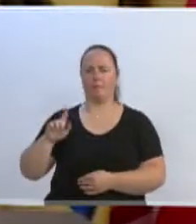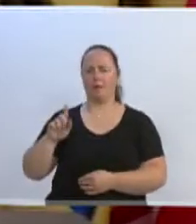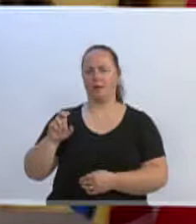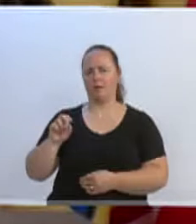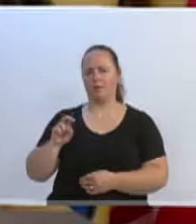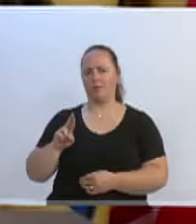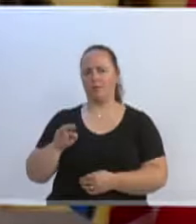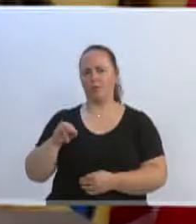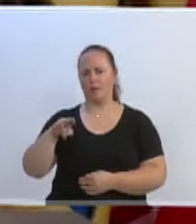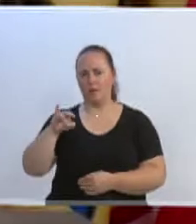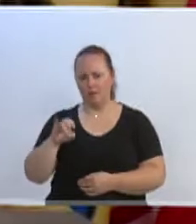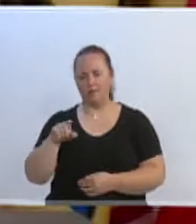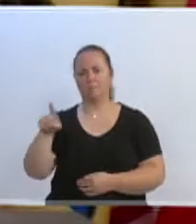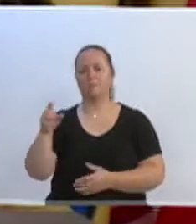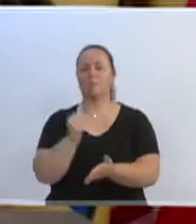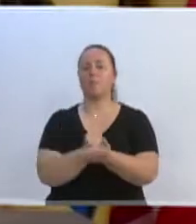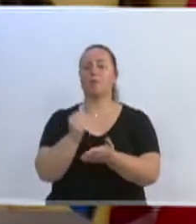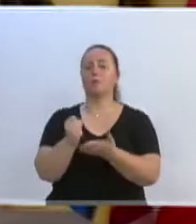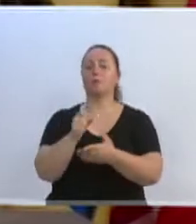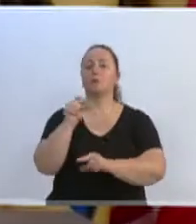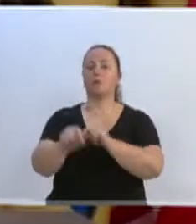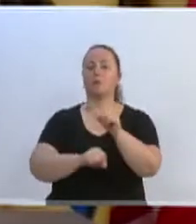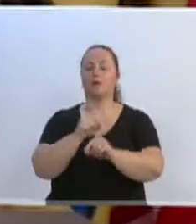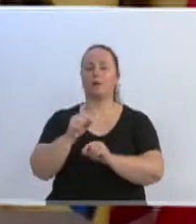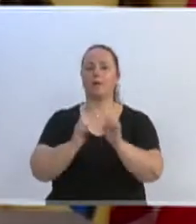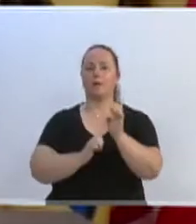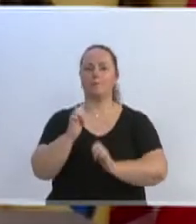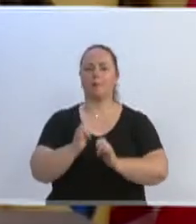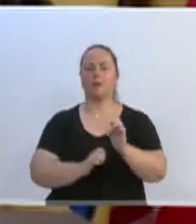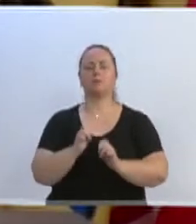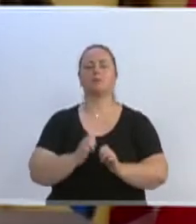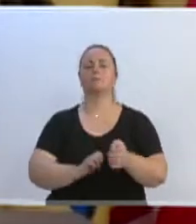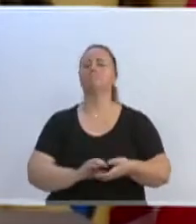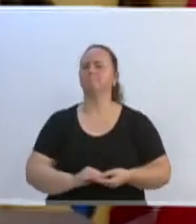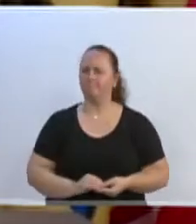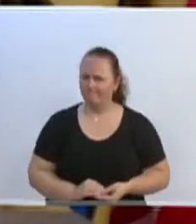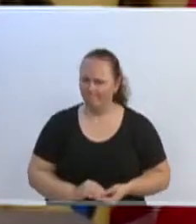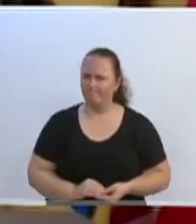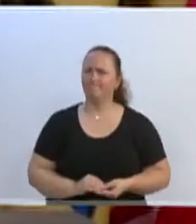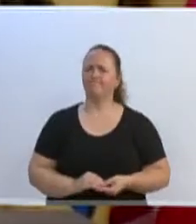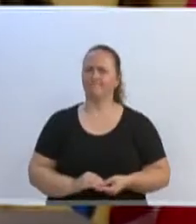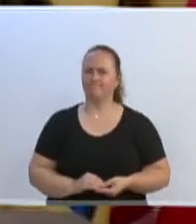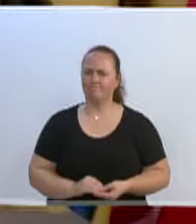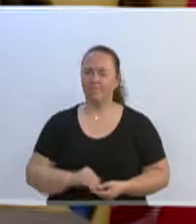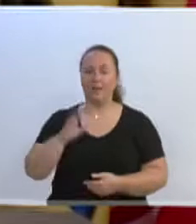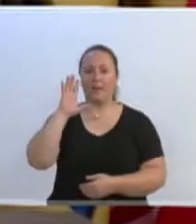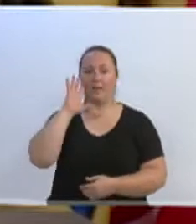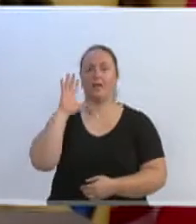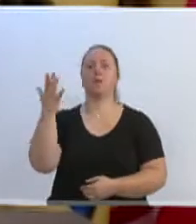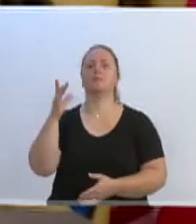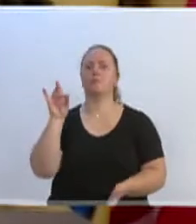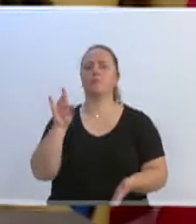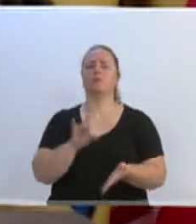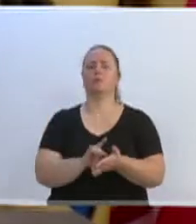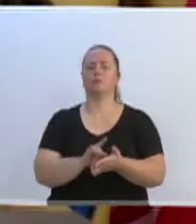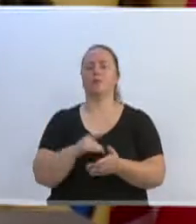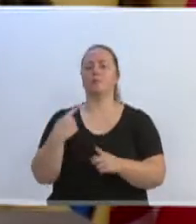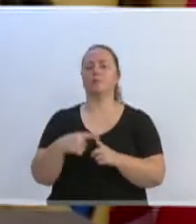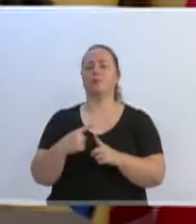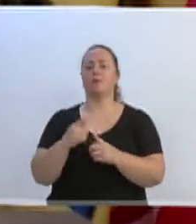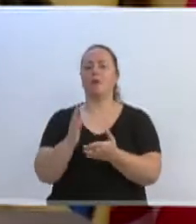contrataram a empresa para levantar isso aí estão resolvendo muita e muitas questões que estavam pendentes